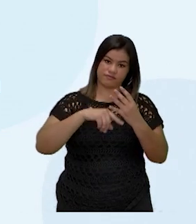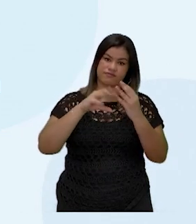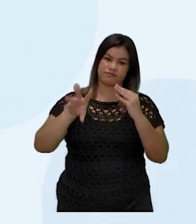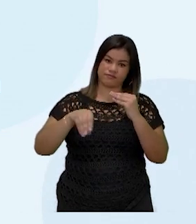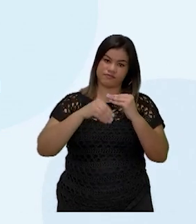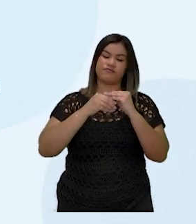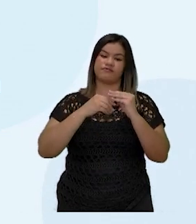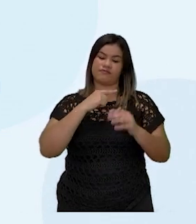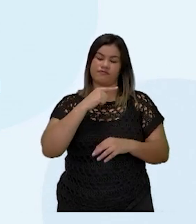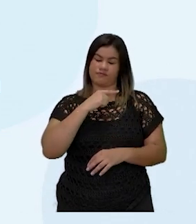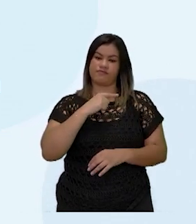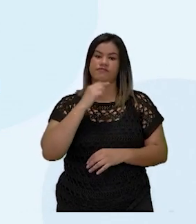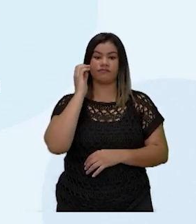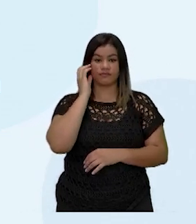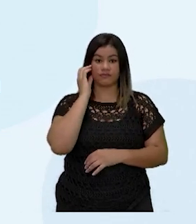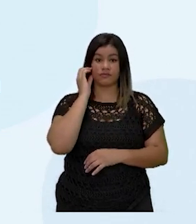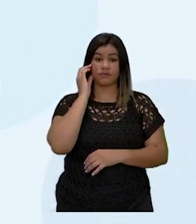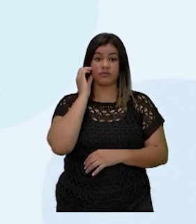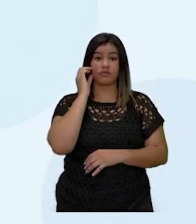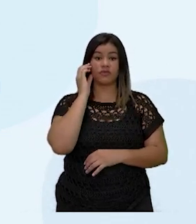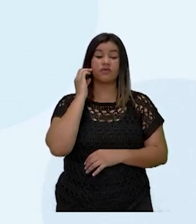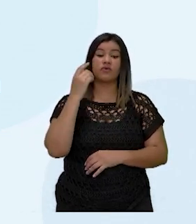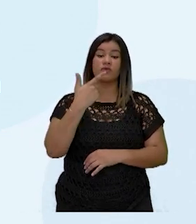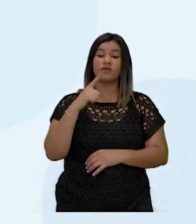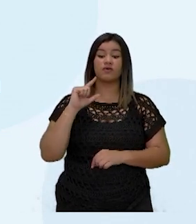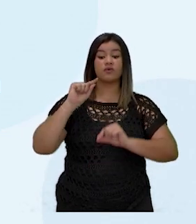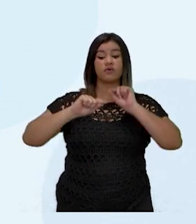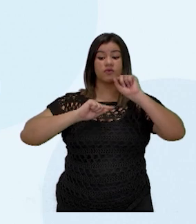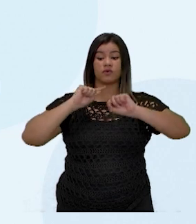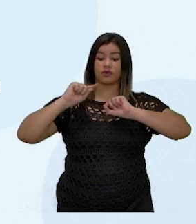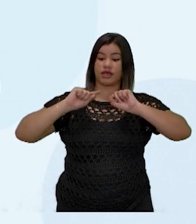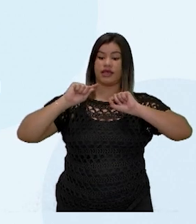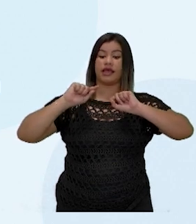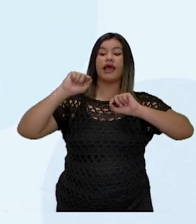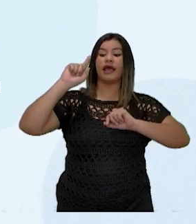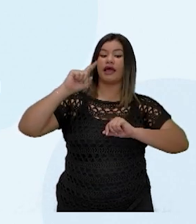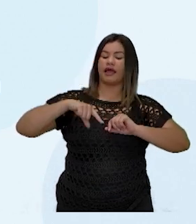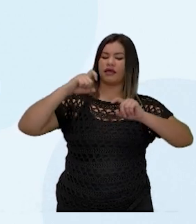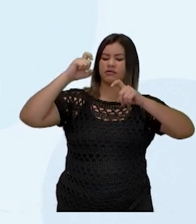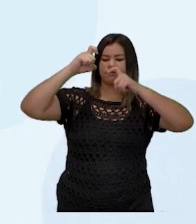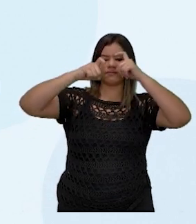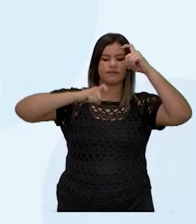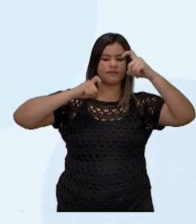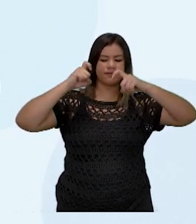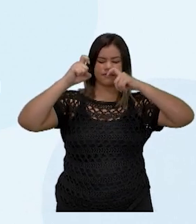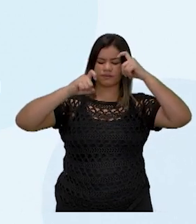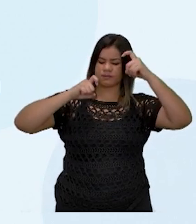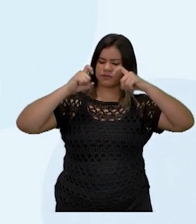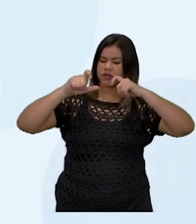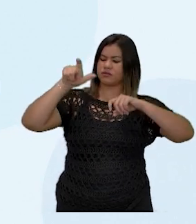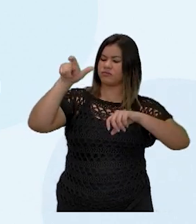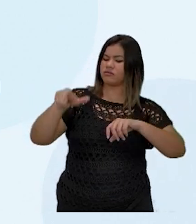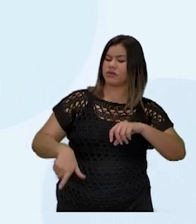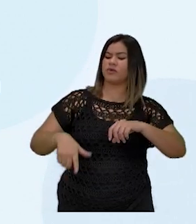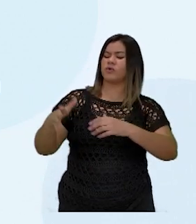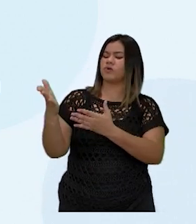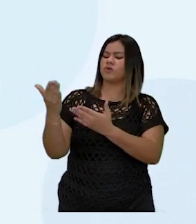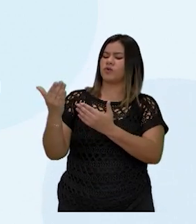que é o segundo componente, também tem como habilitação matemática e previsão de 2 horas de aulas